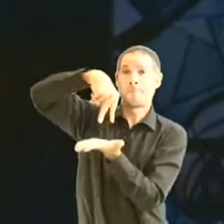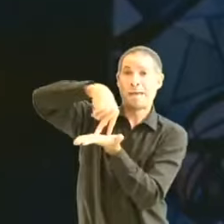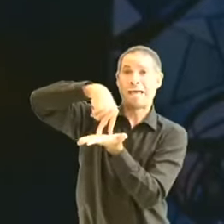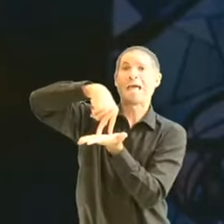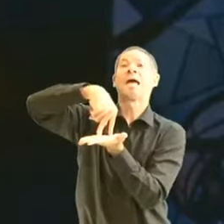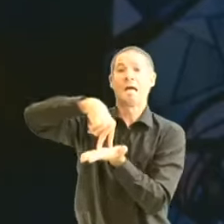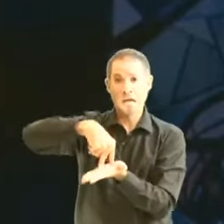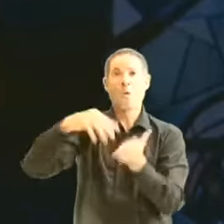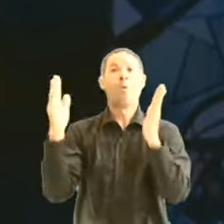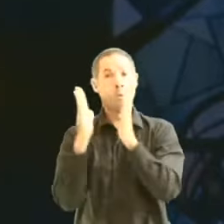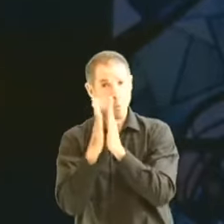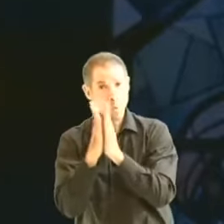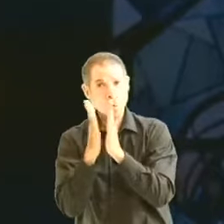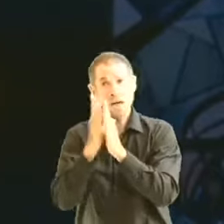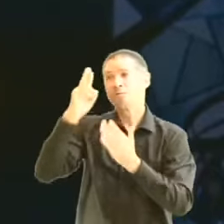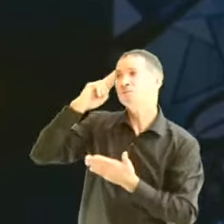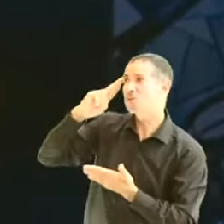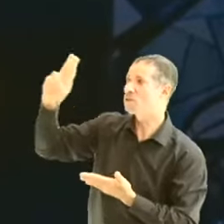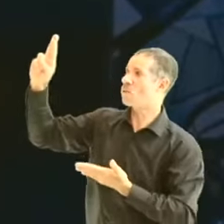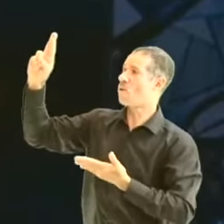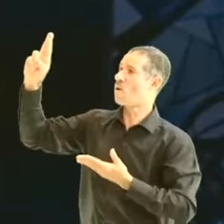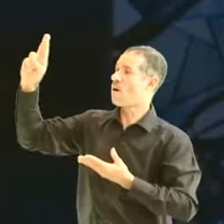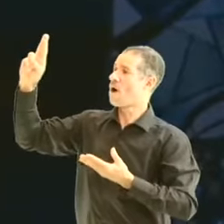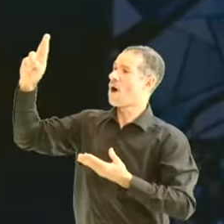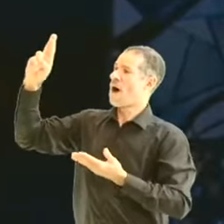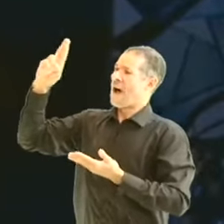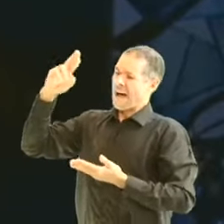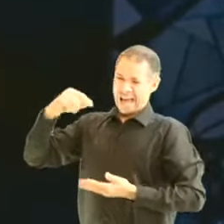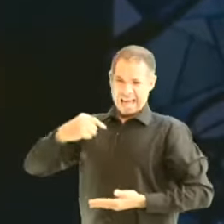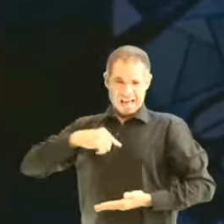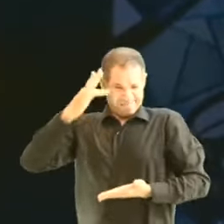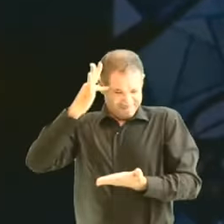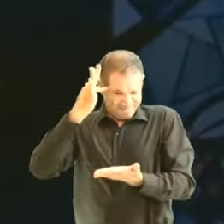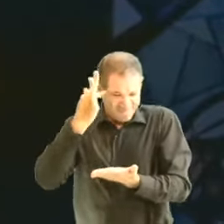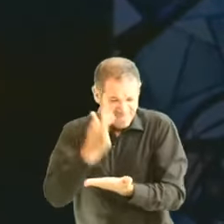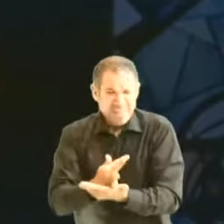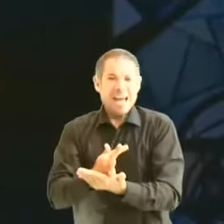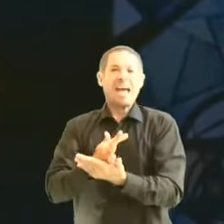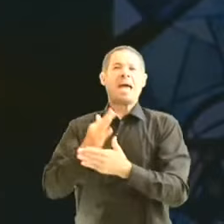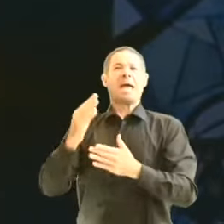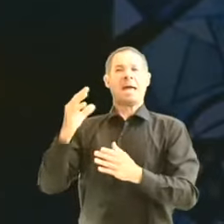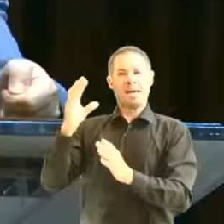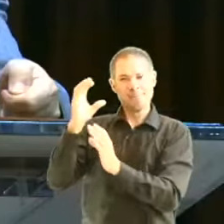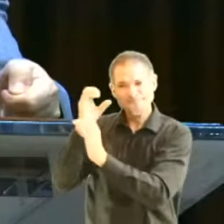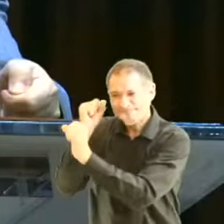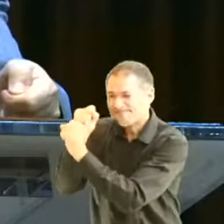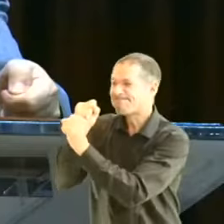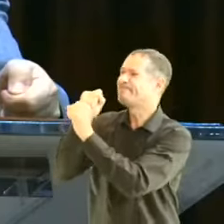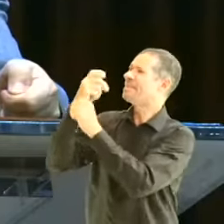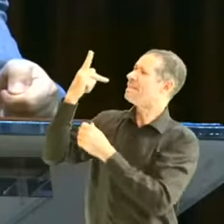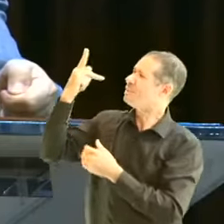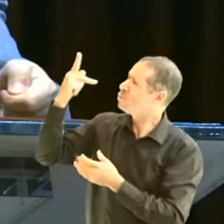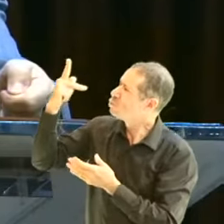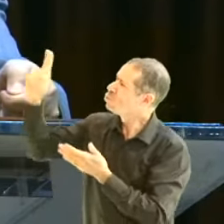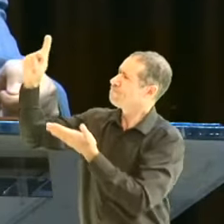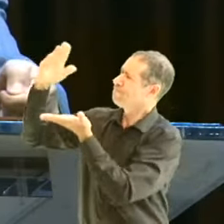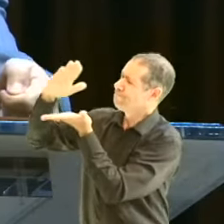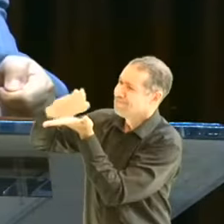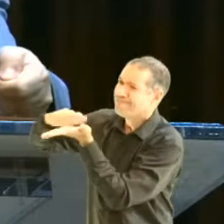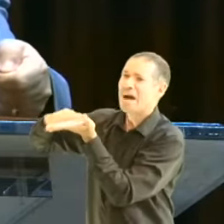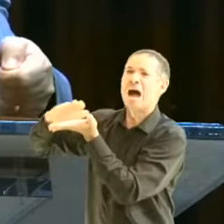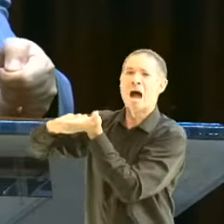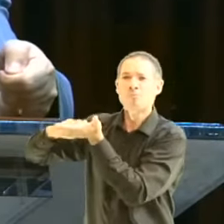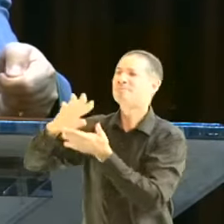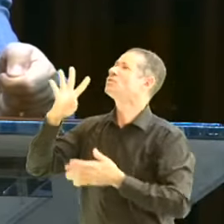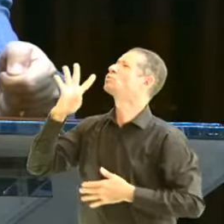seu lugar para a gente orar e dizer: Senhor, eu vou colocar a minha fé, a minha confiança nas tuas mãos.